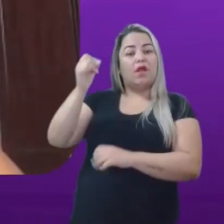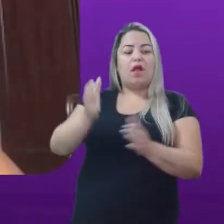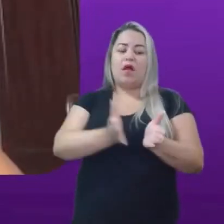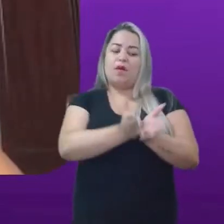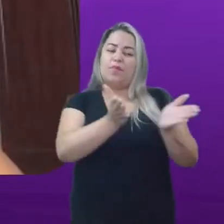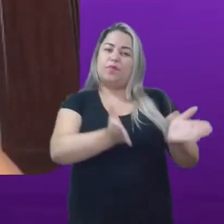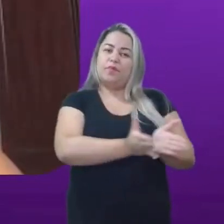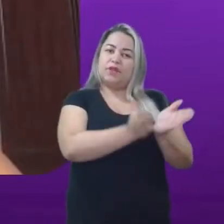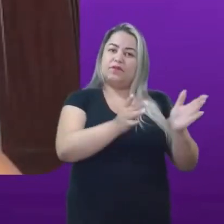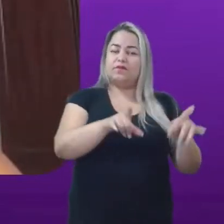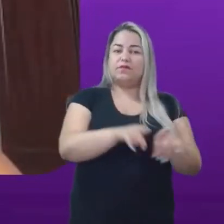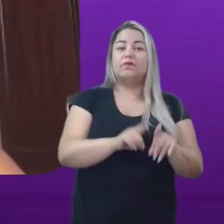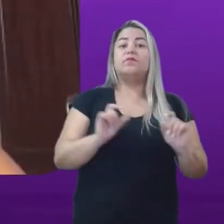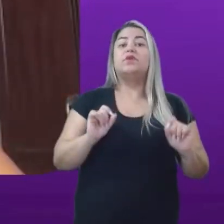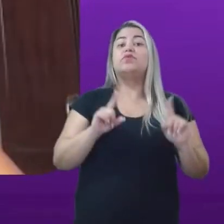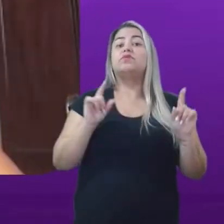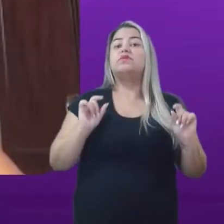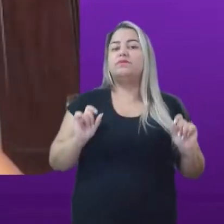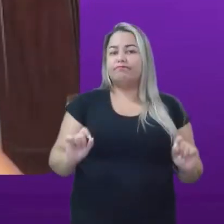pobreza também como uma forma